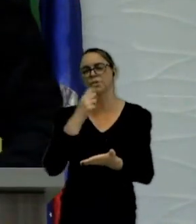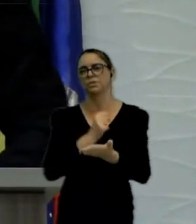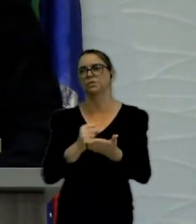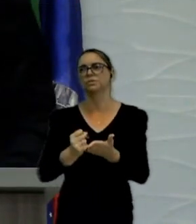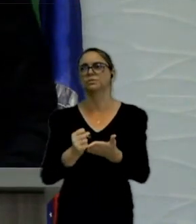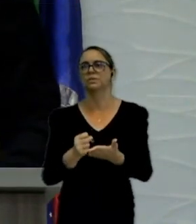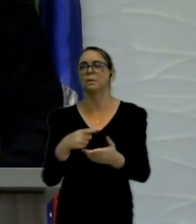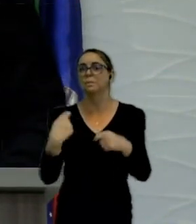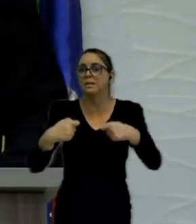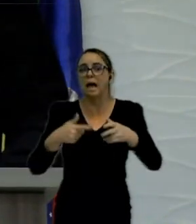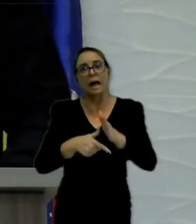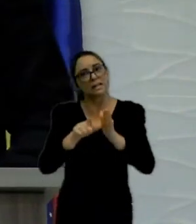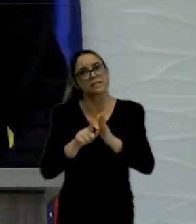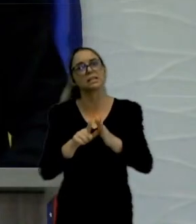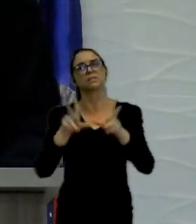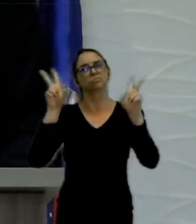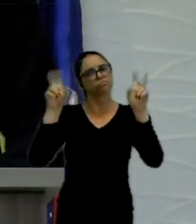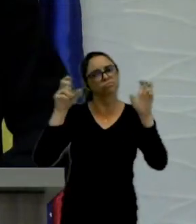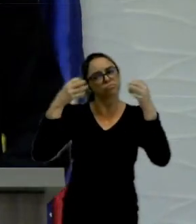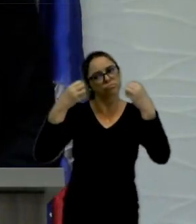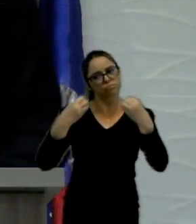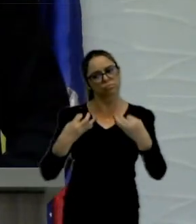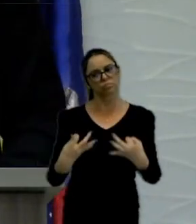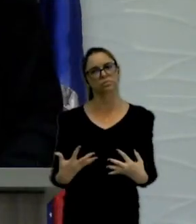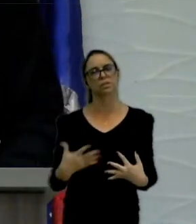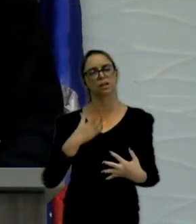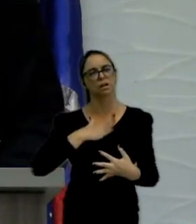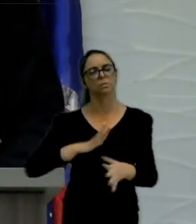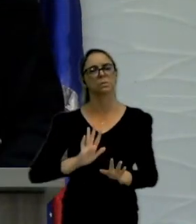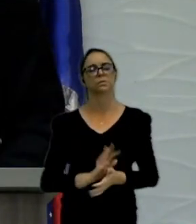dizer. Fala a verdade vocês aqui nessa tribuna.